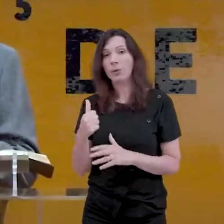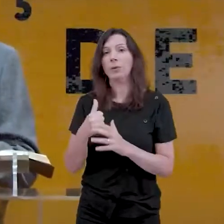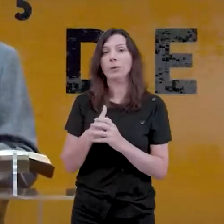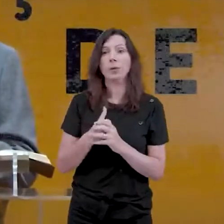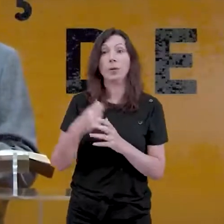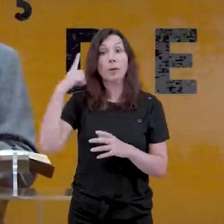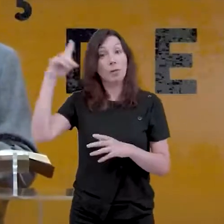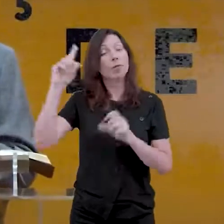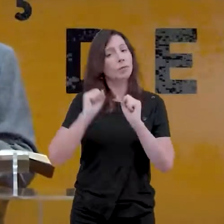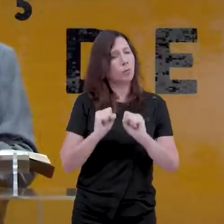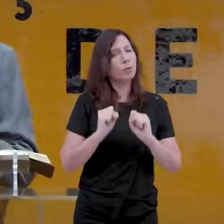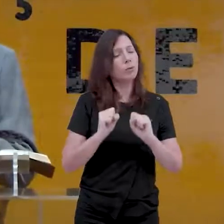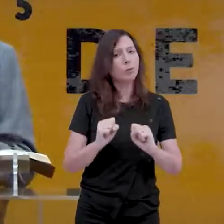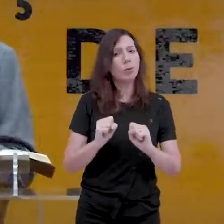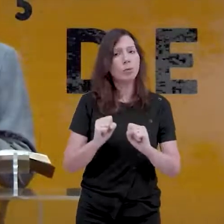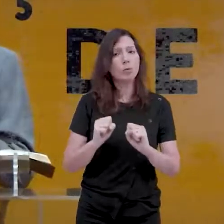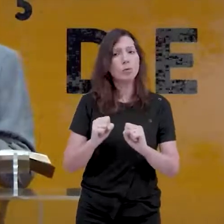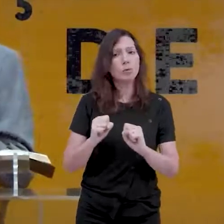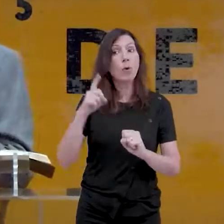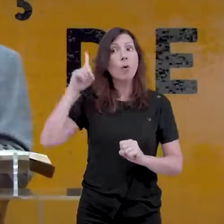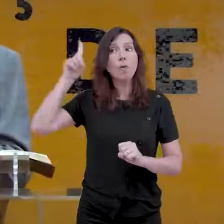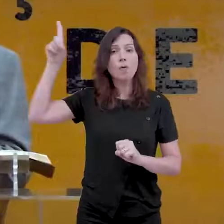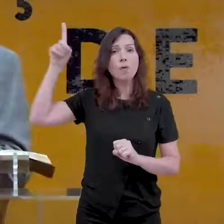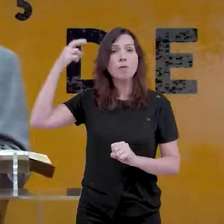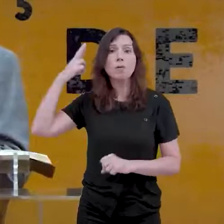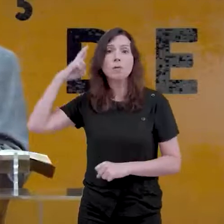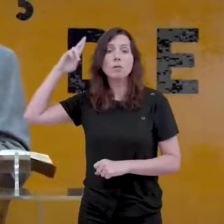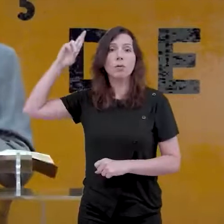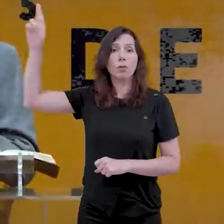poder. Ele é o Senhor dos exércitos.